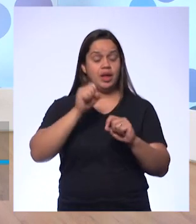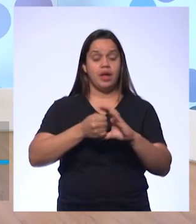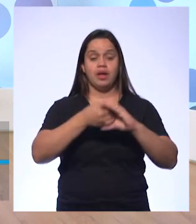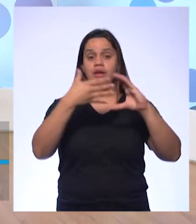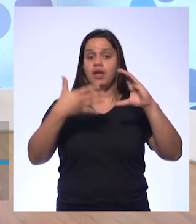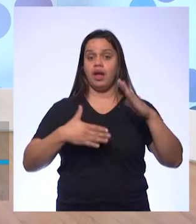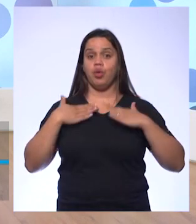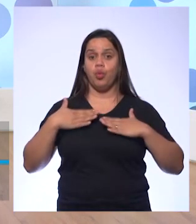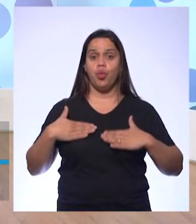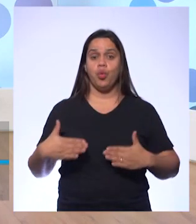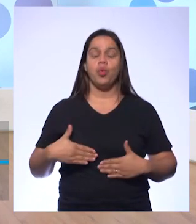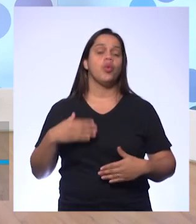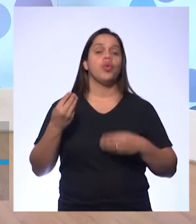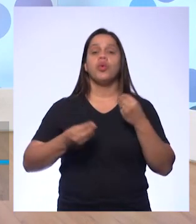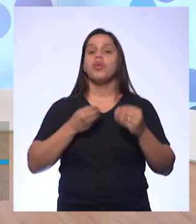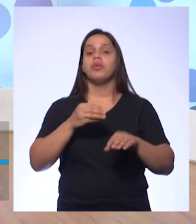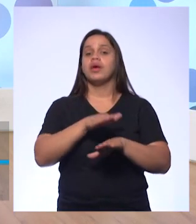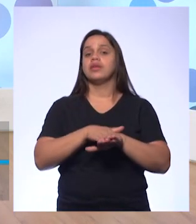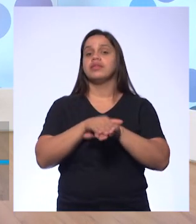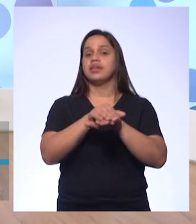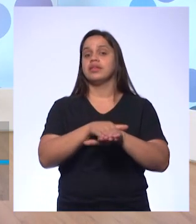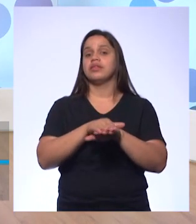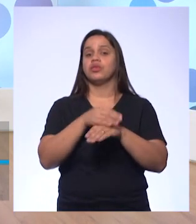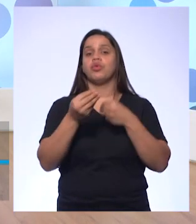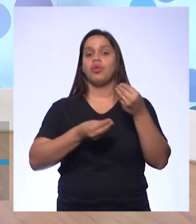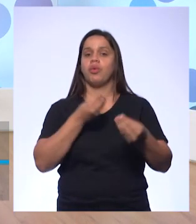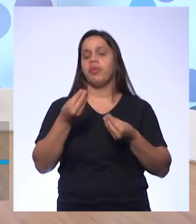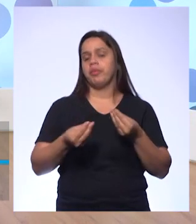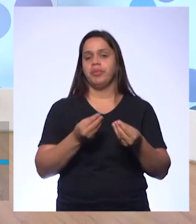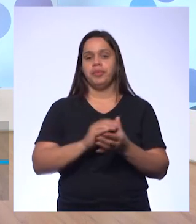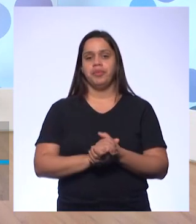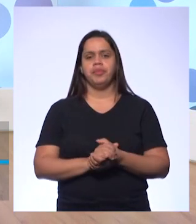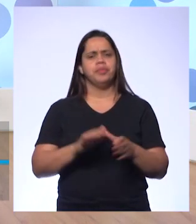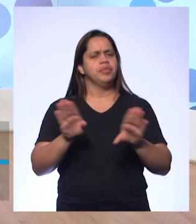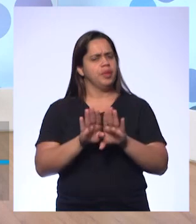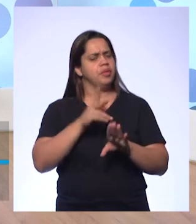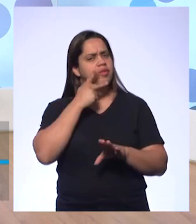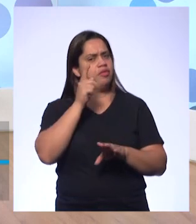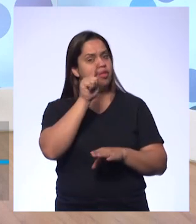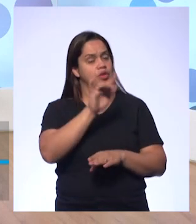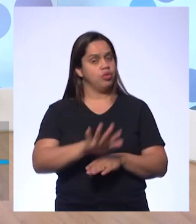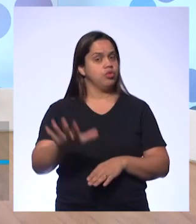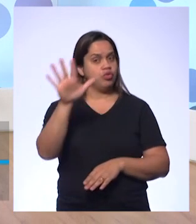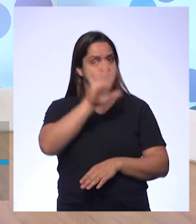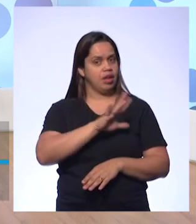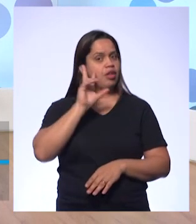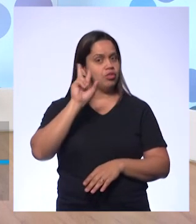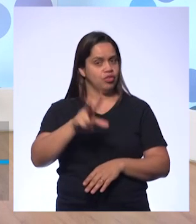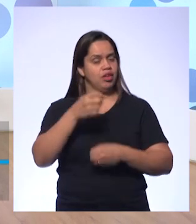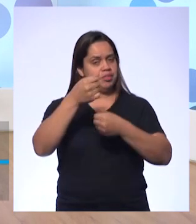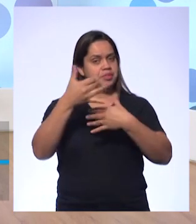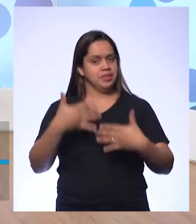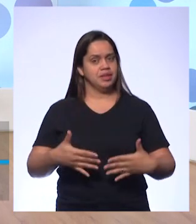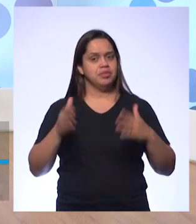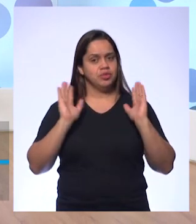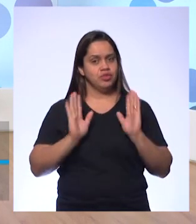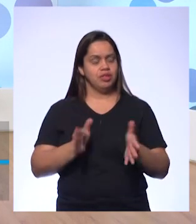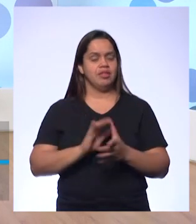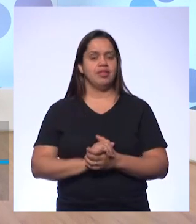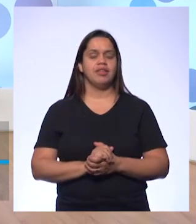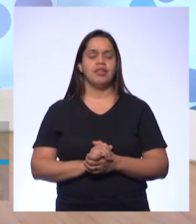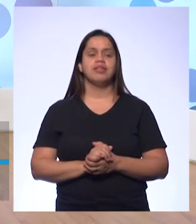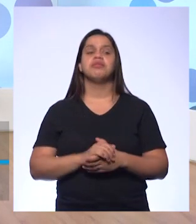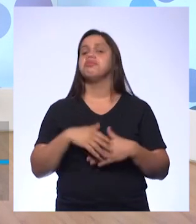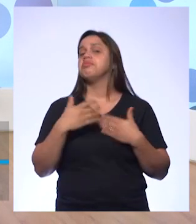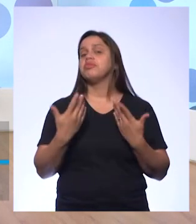característica física dessa tartaruga? E falou até de uma forma geral, hein, gente? Qual que é a característica física